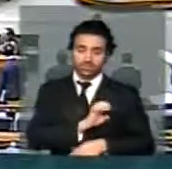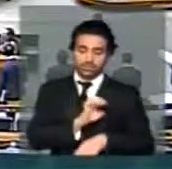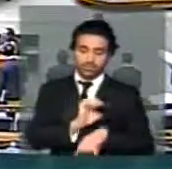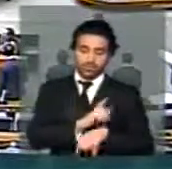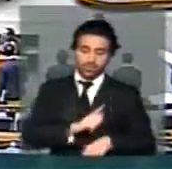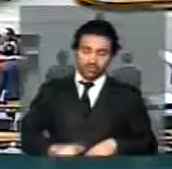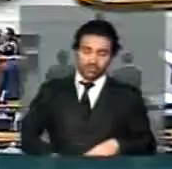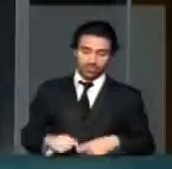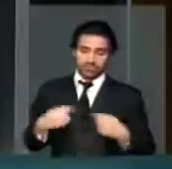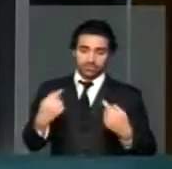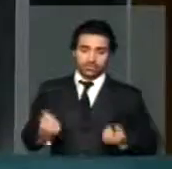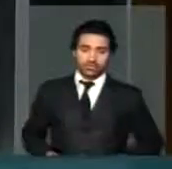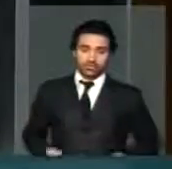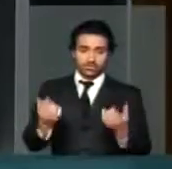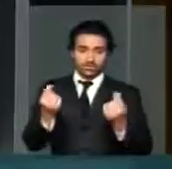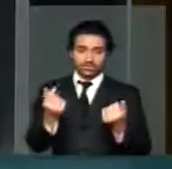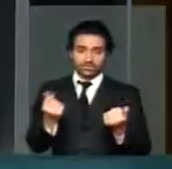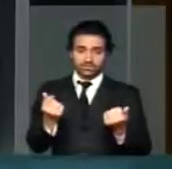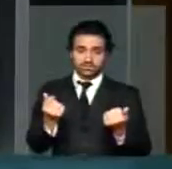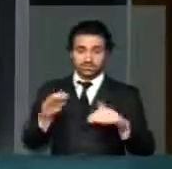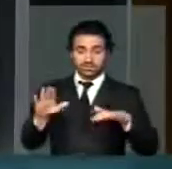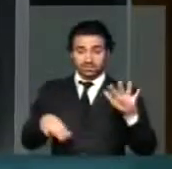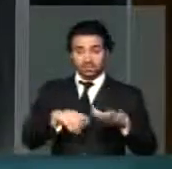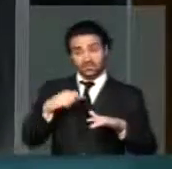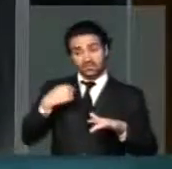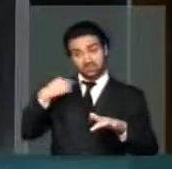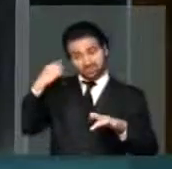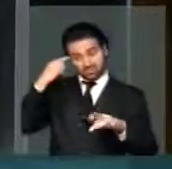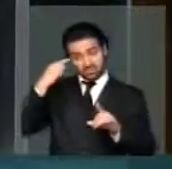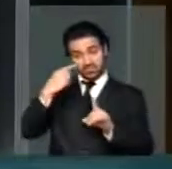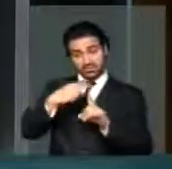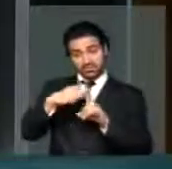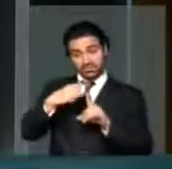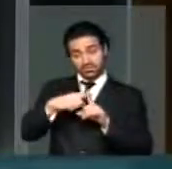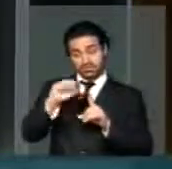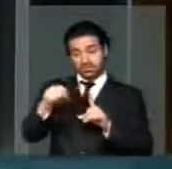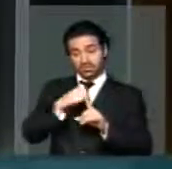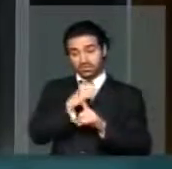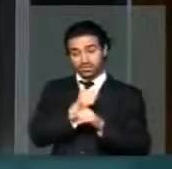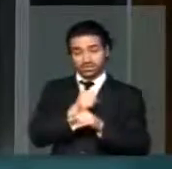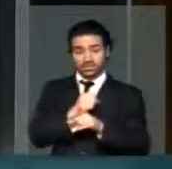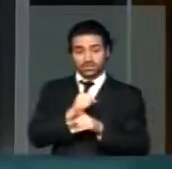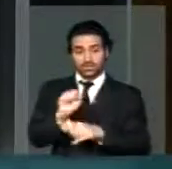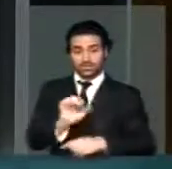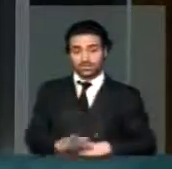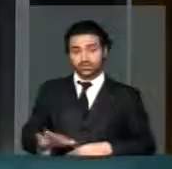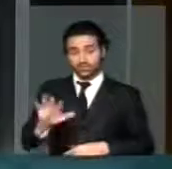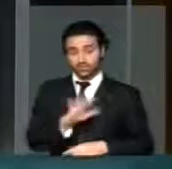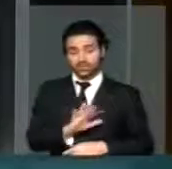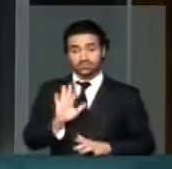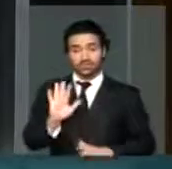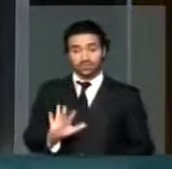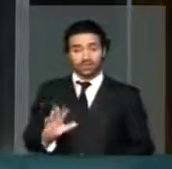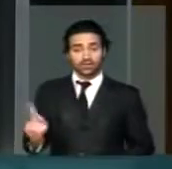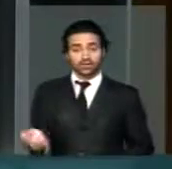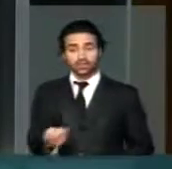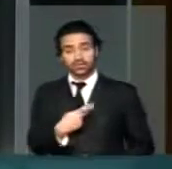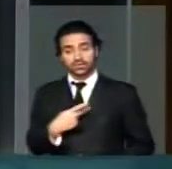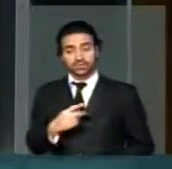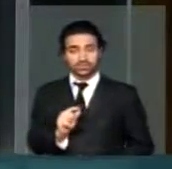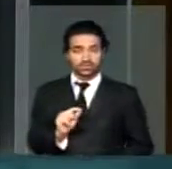estado e pode ser visto como positivo pra sociedade com um todo acontece